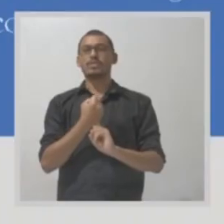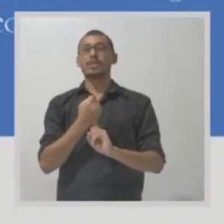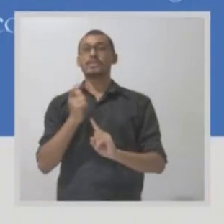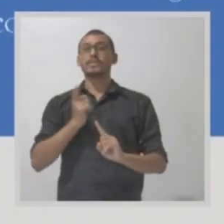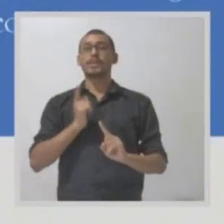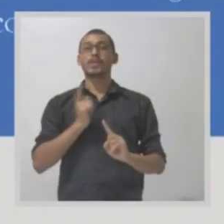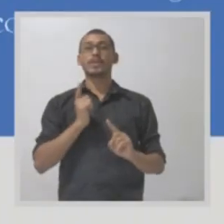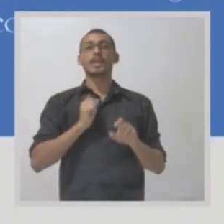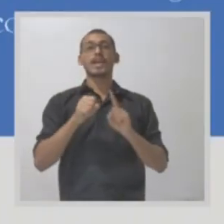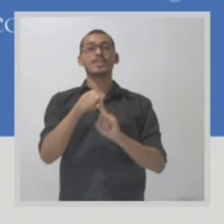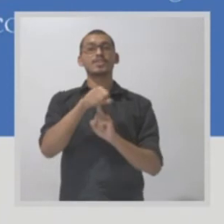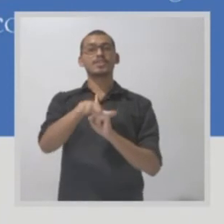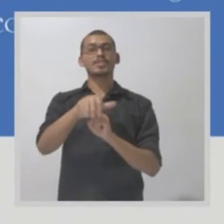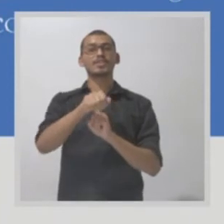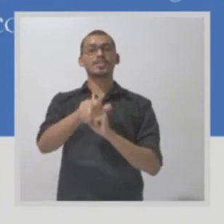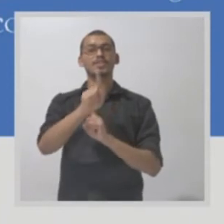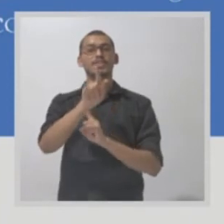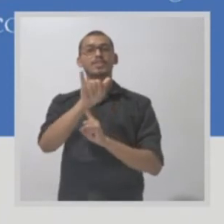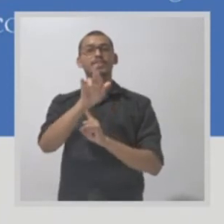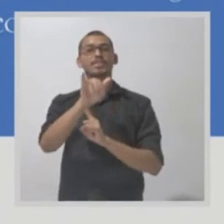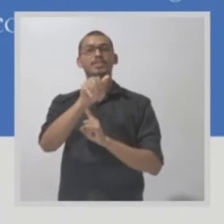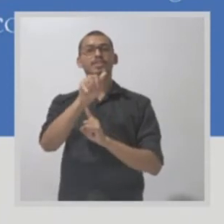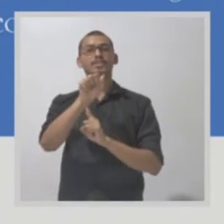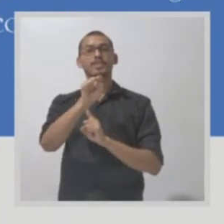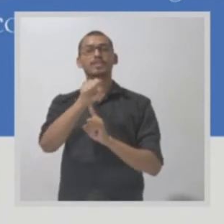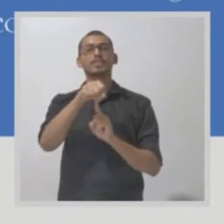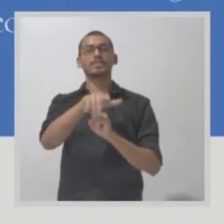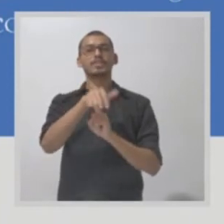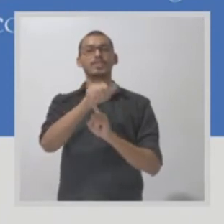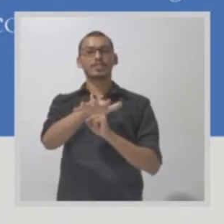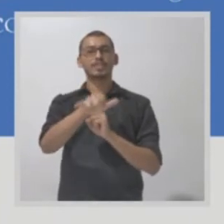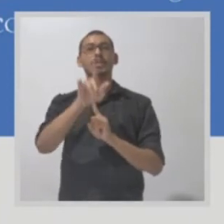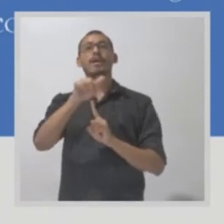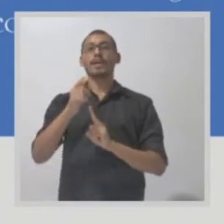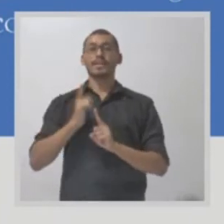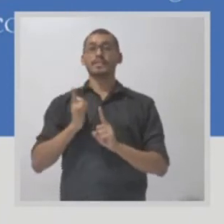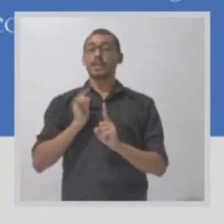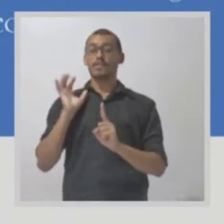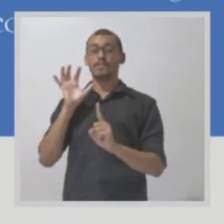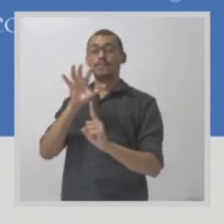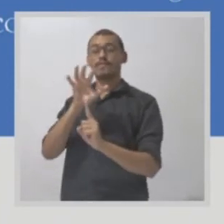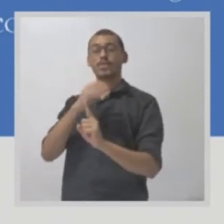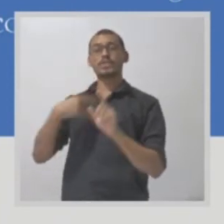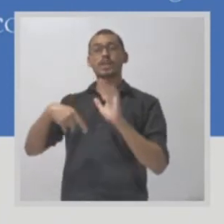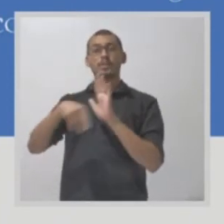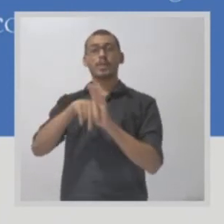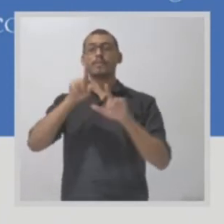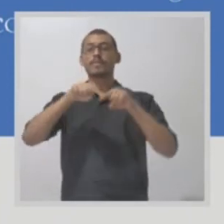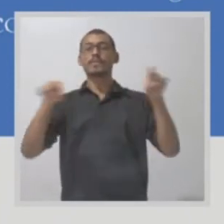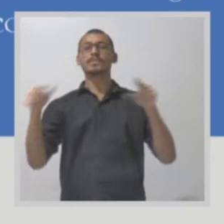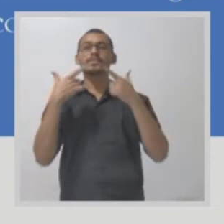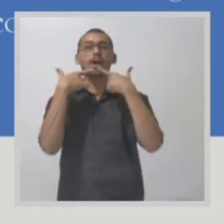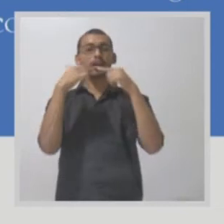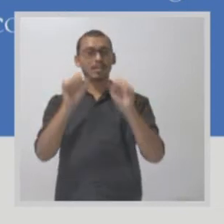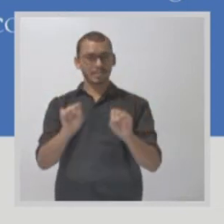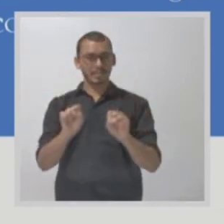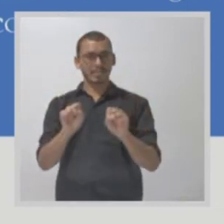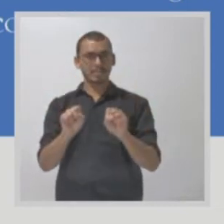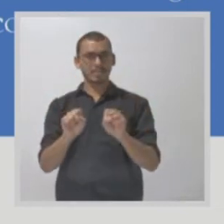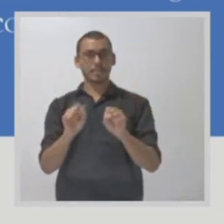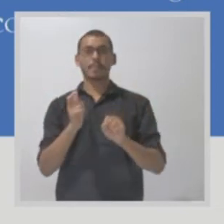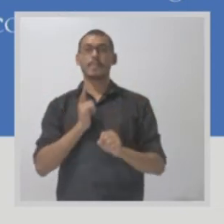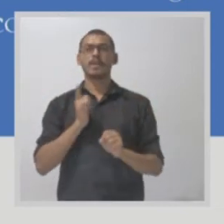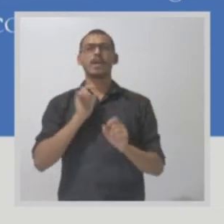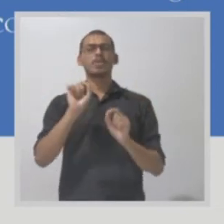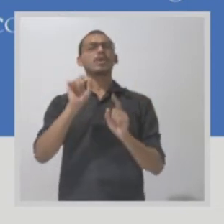gírias, que está entre esses fatores que influenciam nessas variedades linguísticas. que são